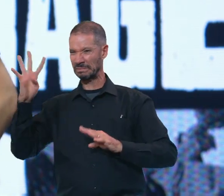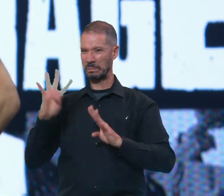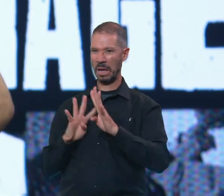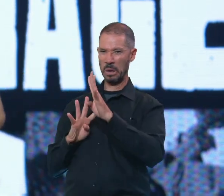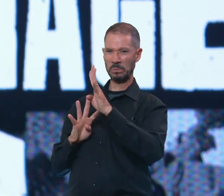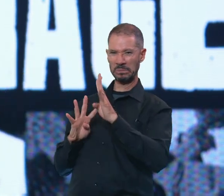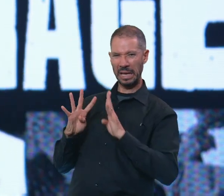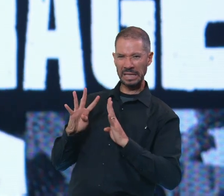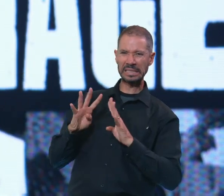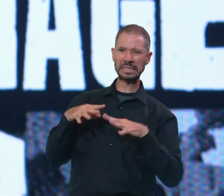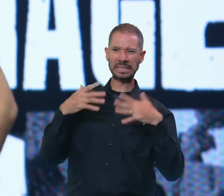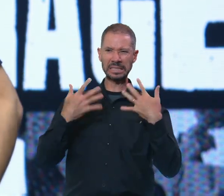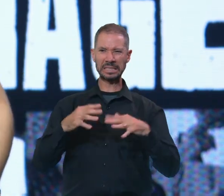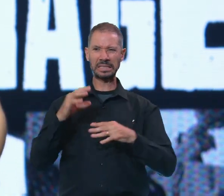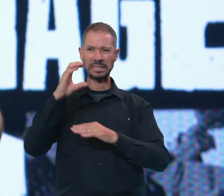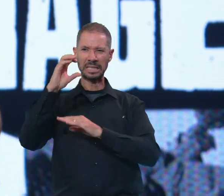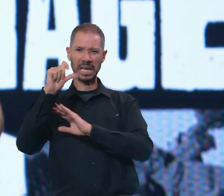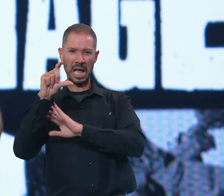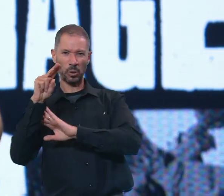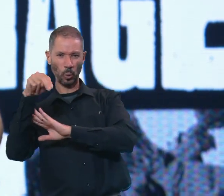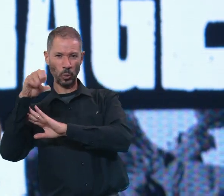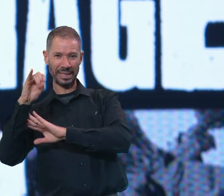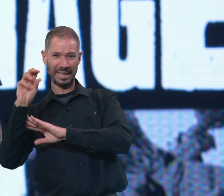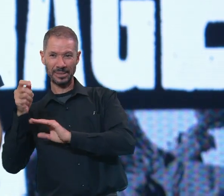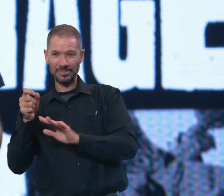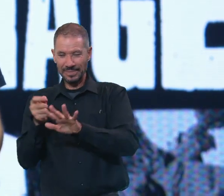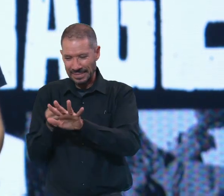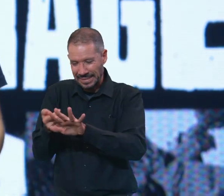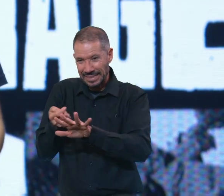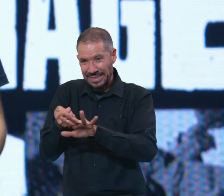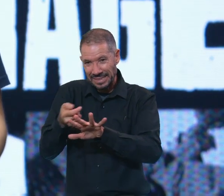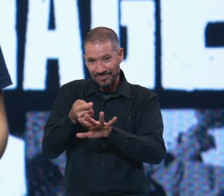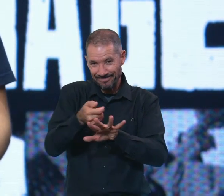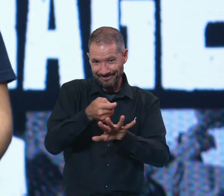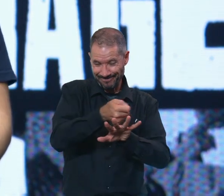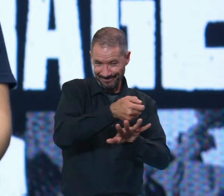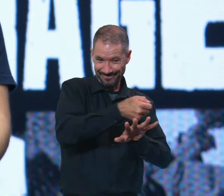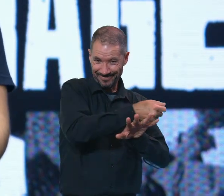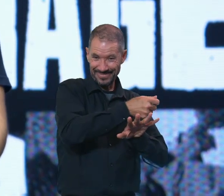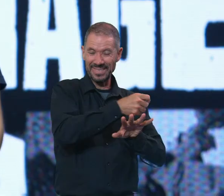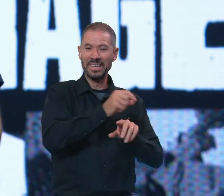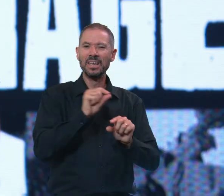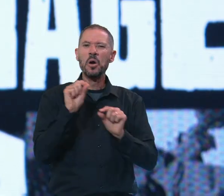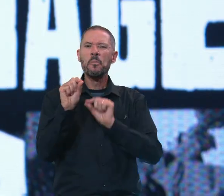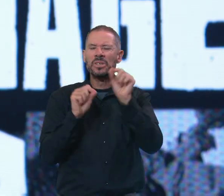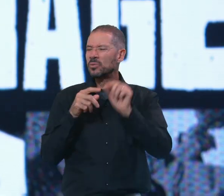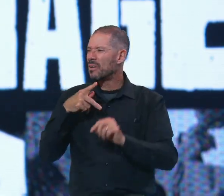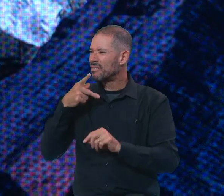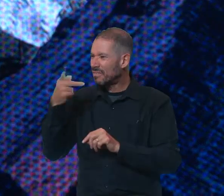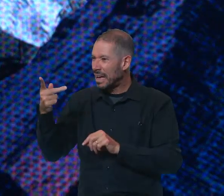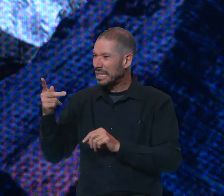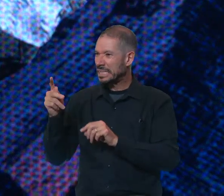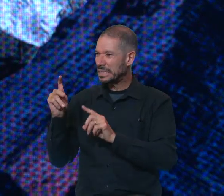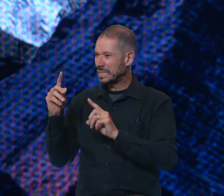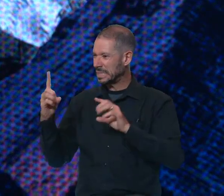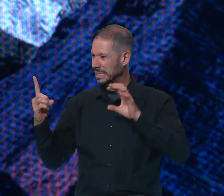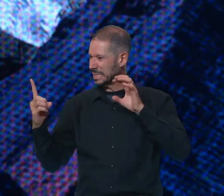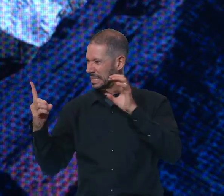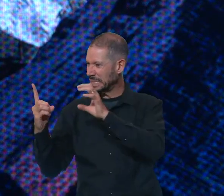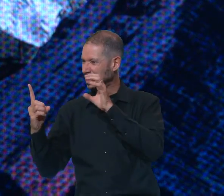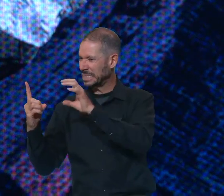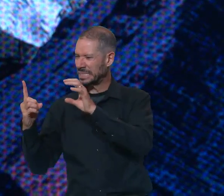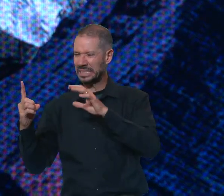Coisa complicada é lidar com fake news, meu irmão. Quando alguém começa a falar de você e quer te derrubar, ou